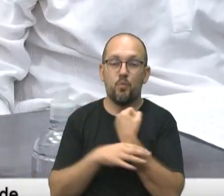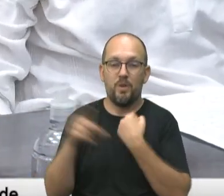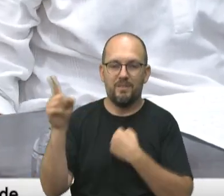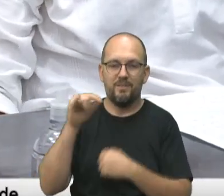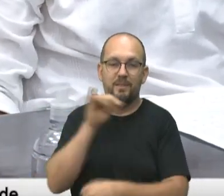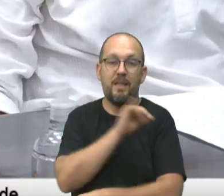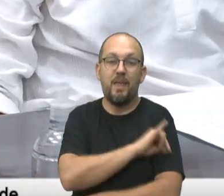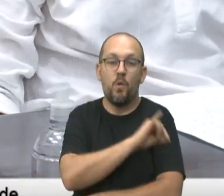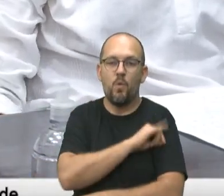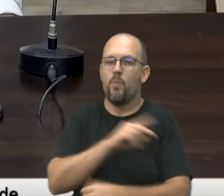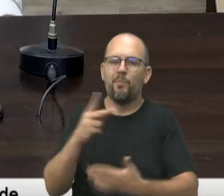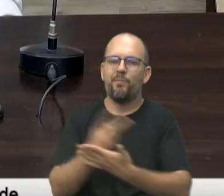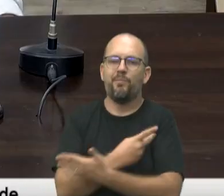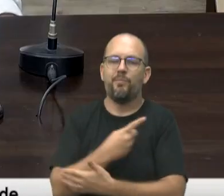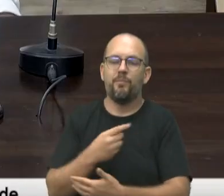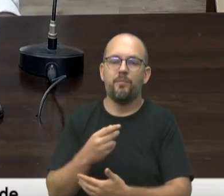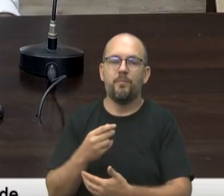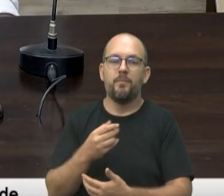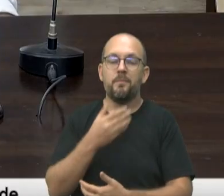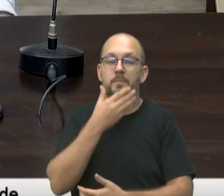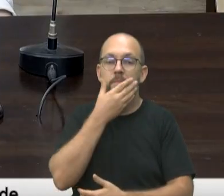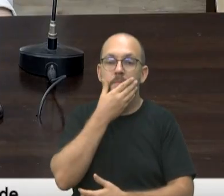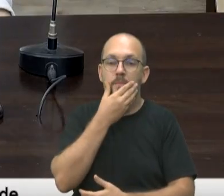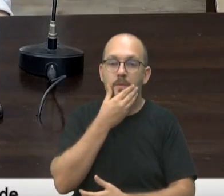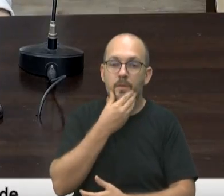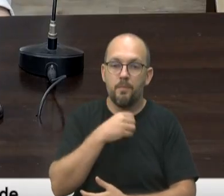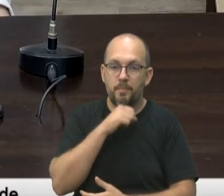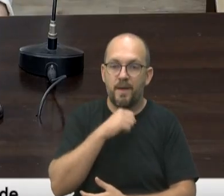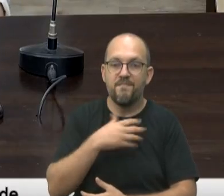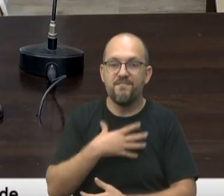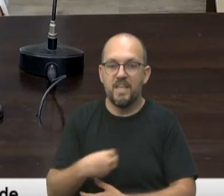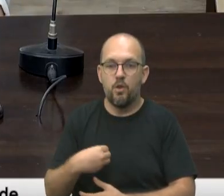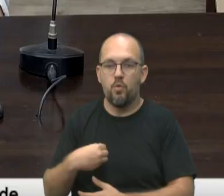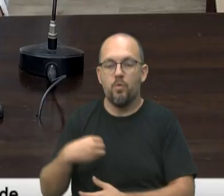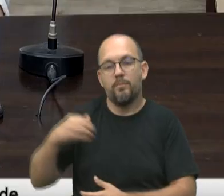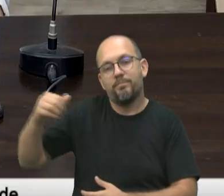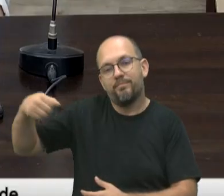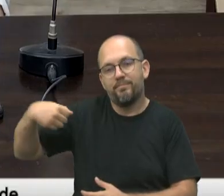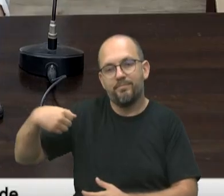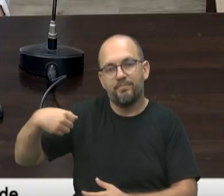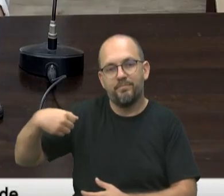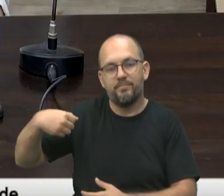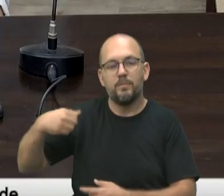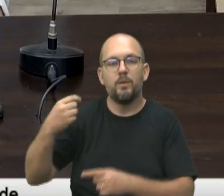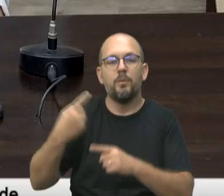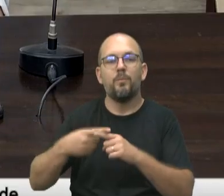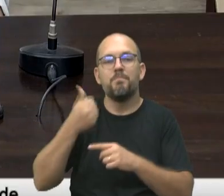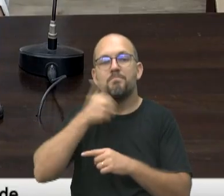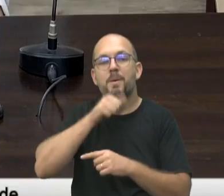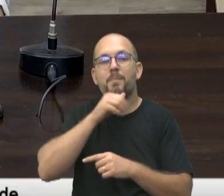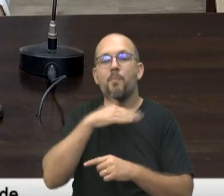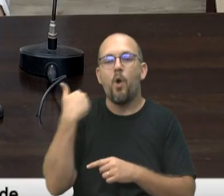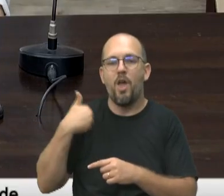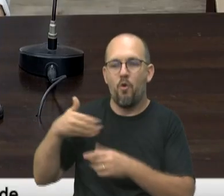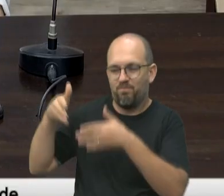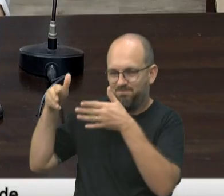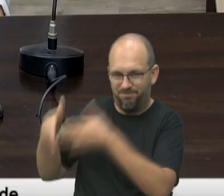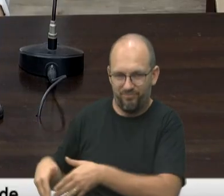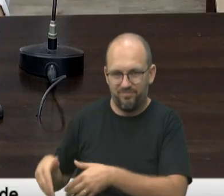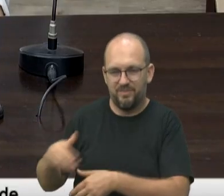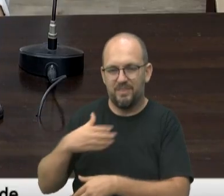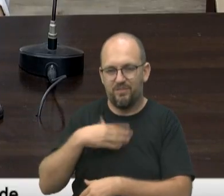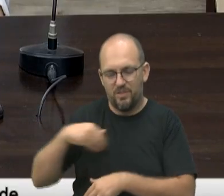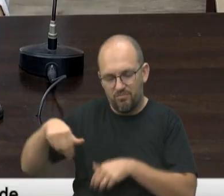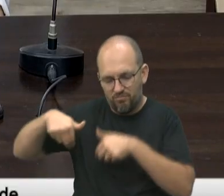um casal, pai e filho, abraçados porque tinham acabado de enterrar mãe e esposa.